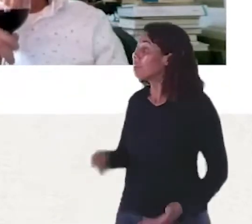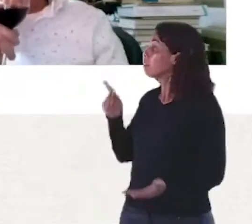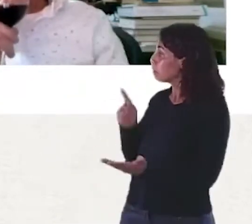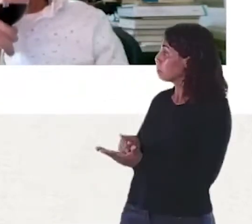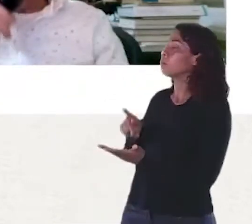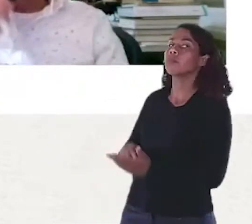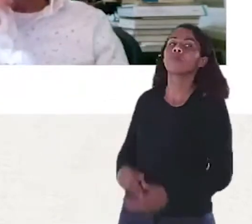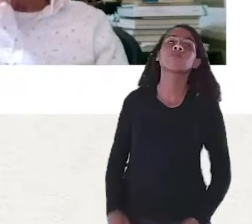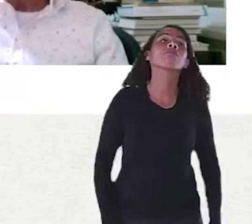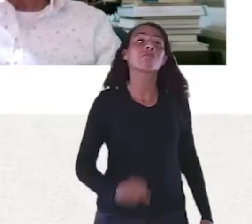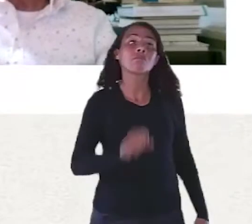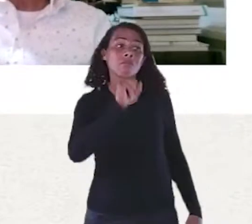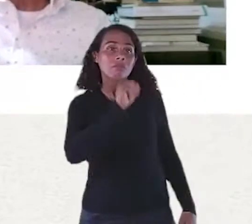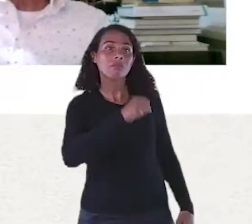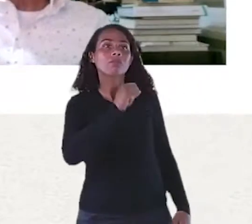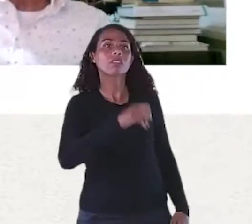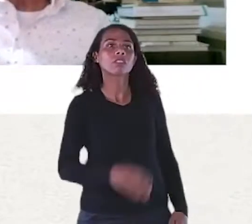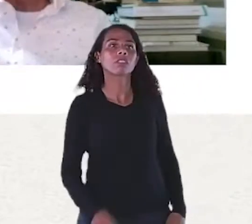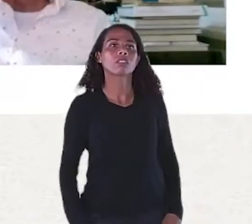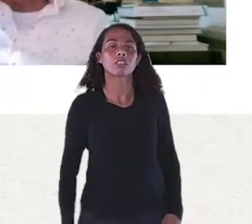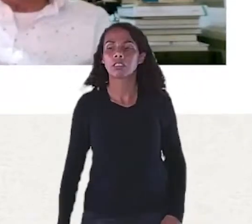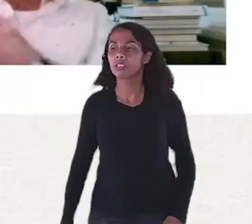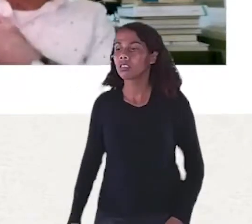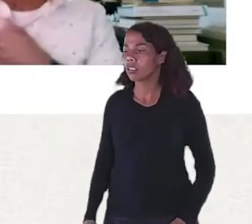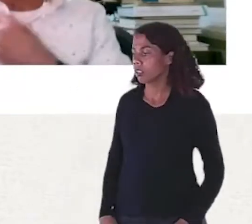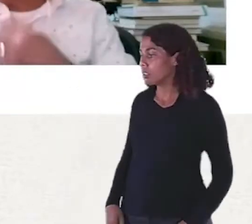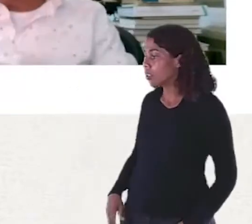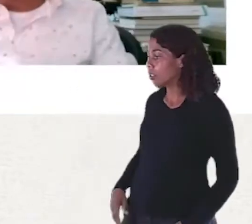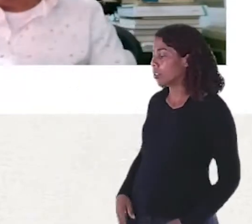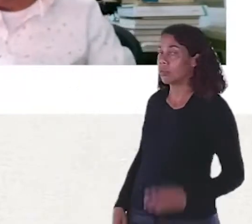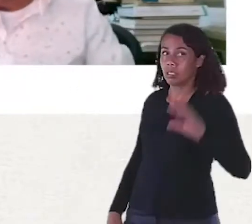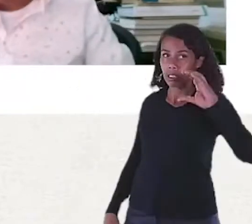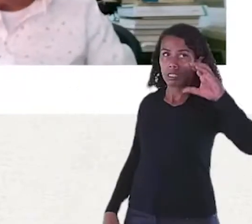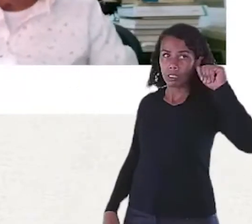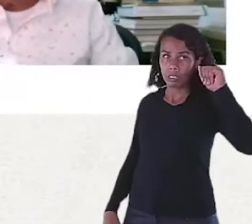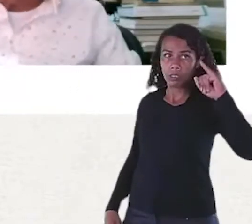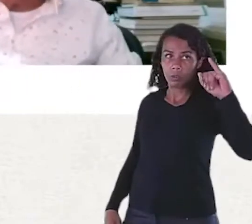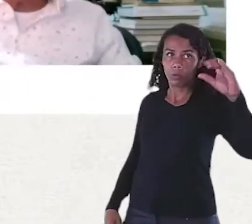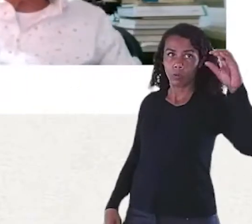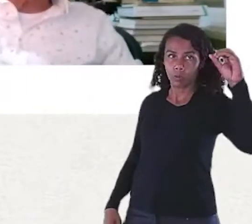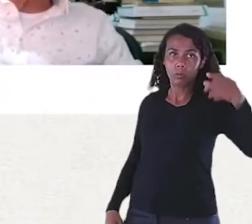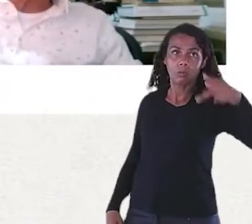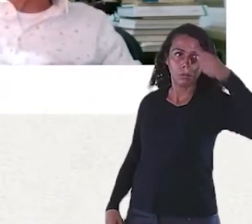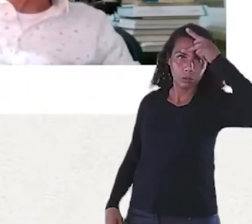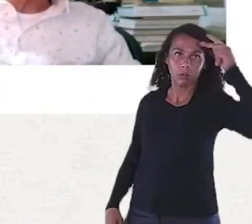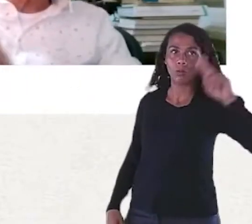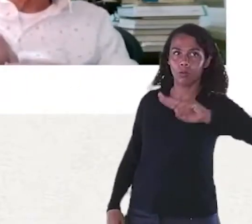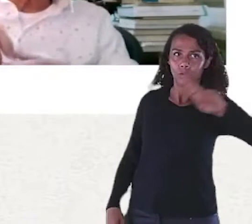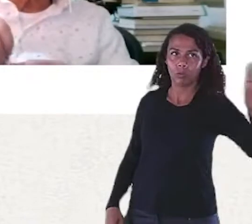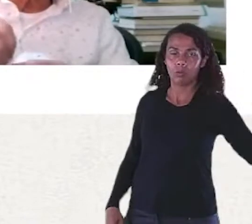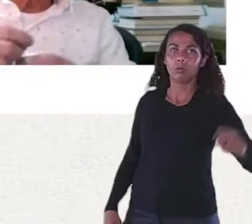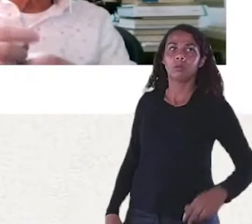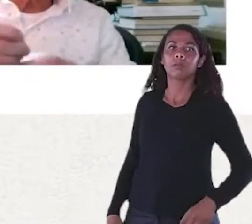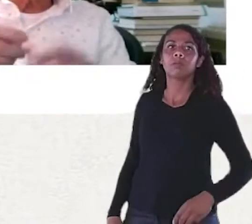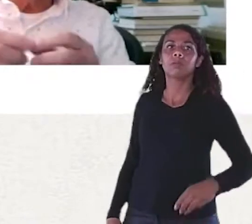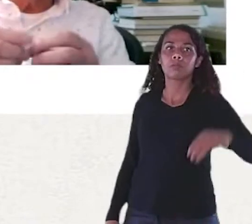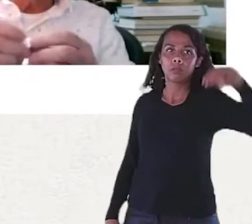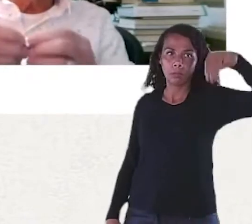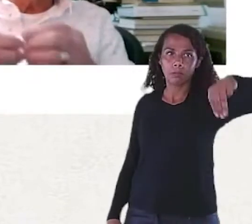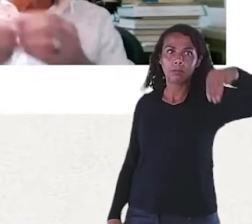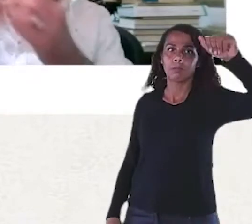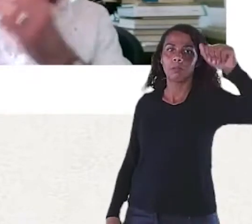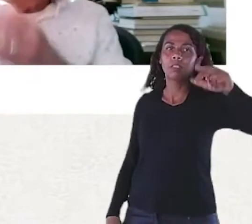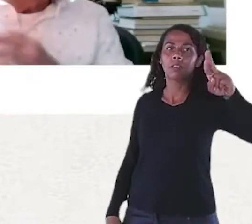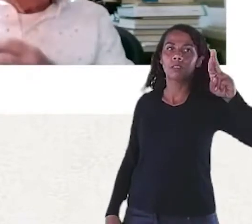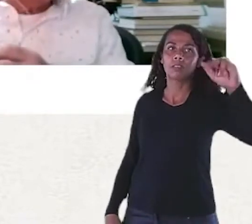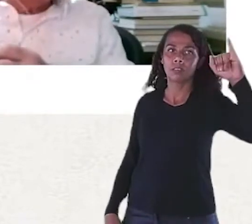Madeira, Caio Lorena Bueno, Maria Tereza Guide de Oliveira. Obviamente o